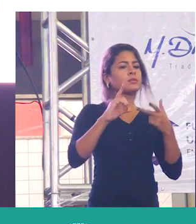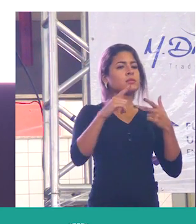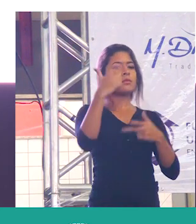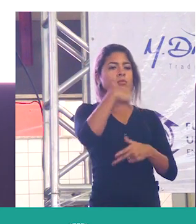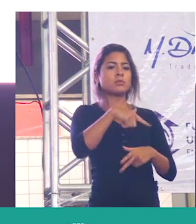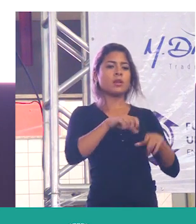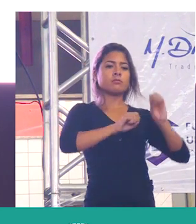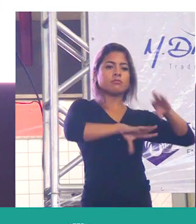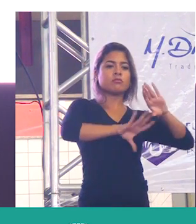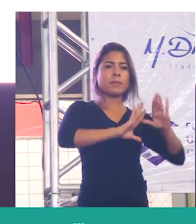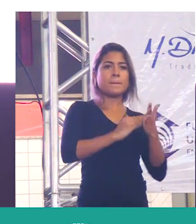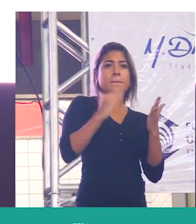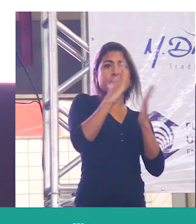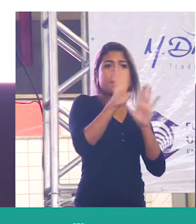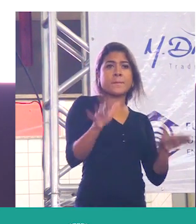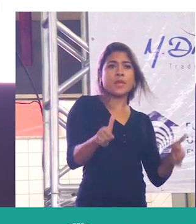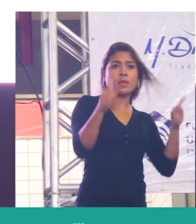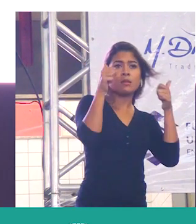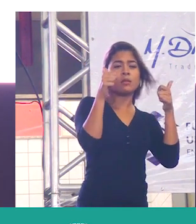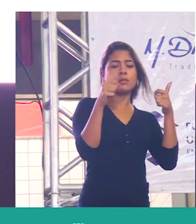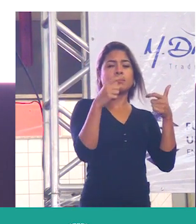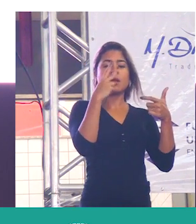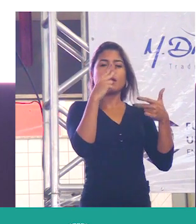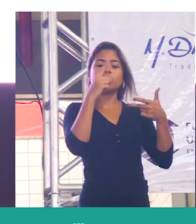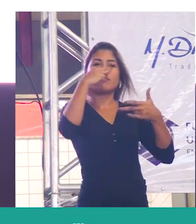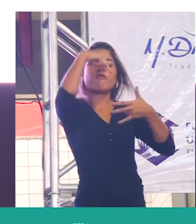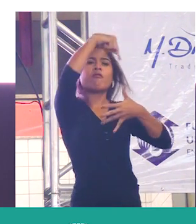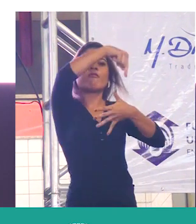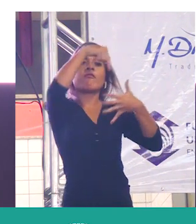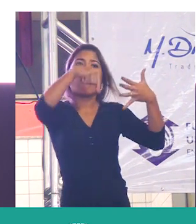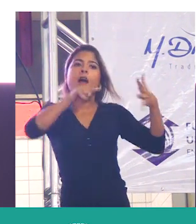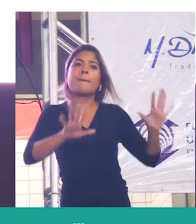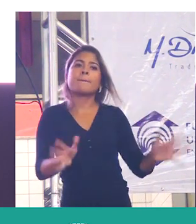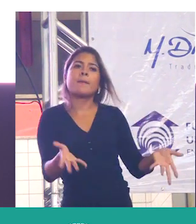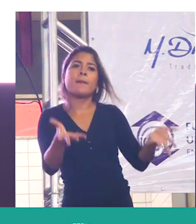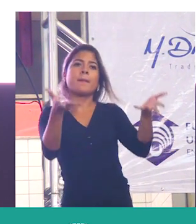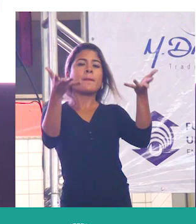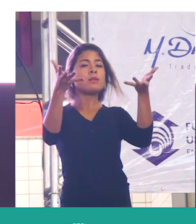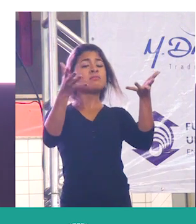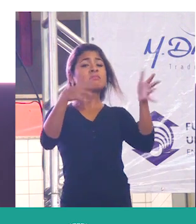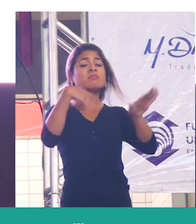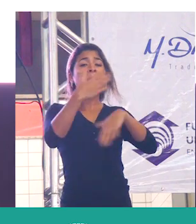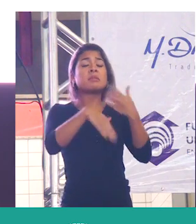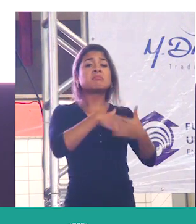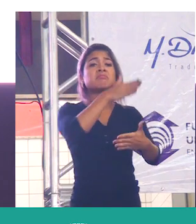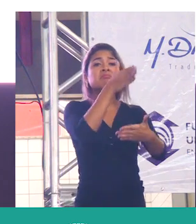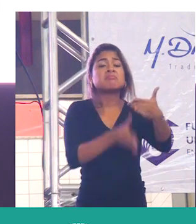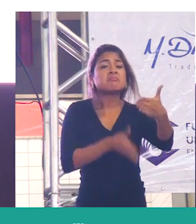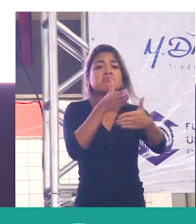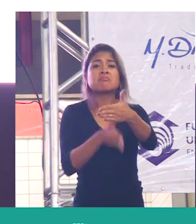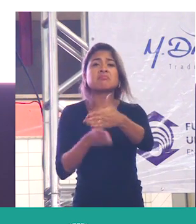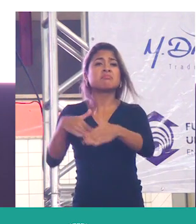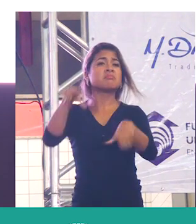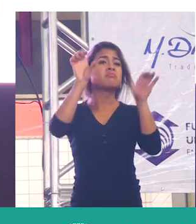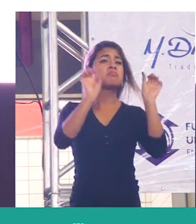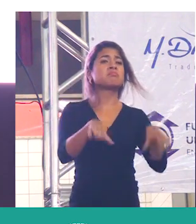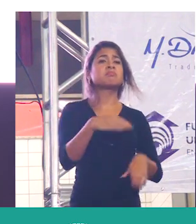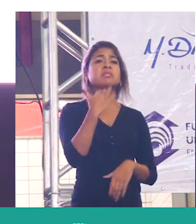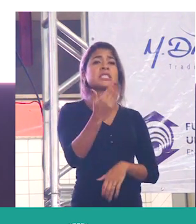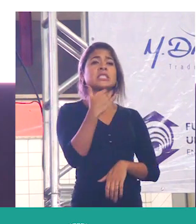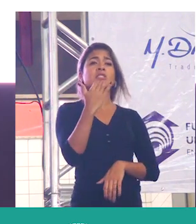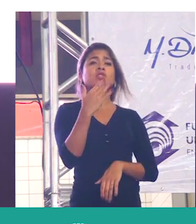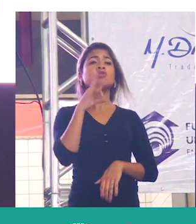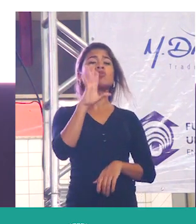coisas. Mas na hora H, não conseguimos promover nada, ou quase nada. Discurso vazio,